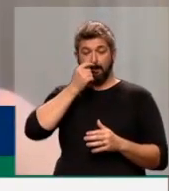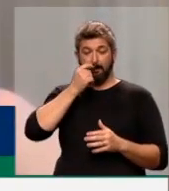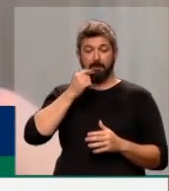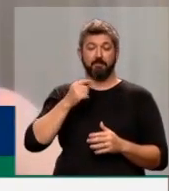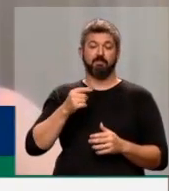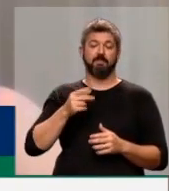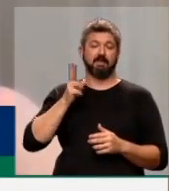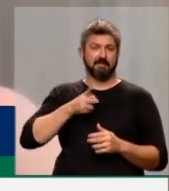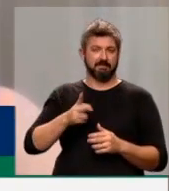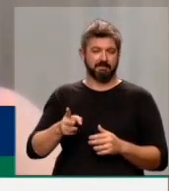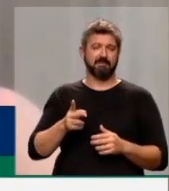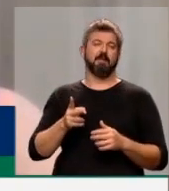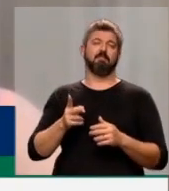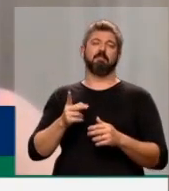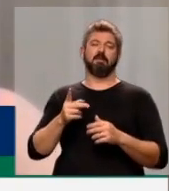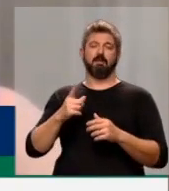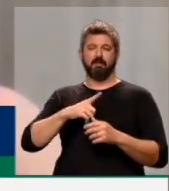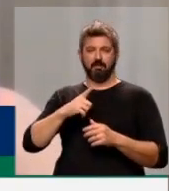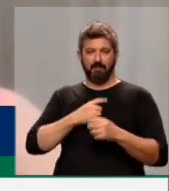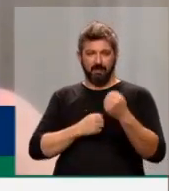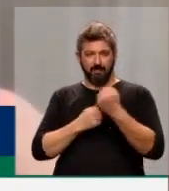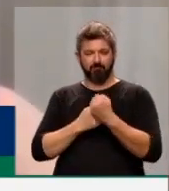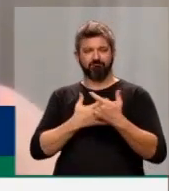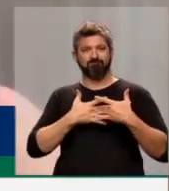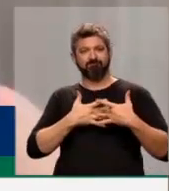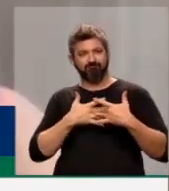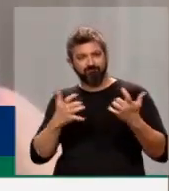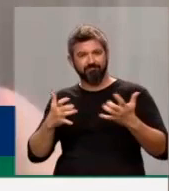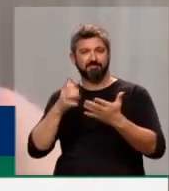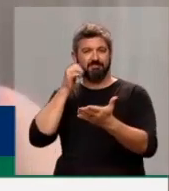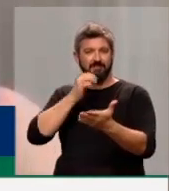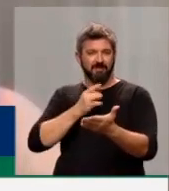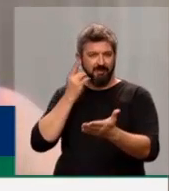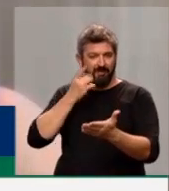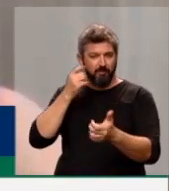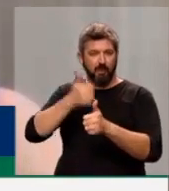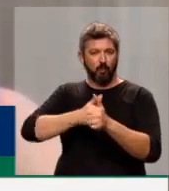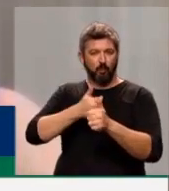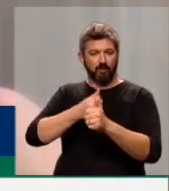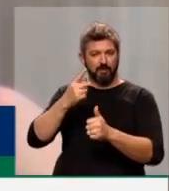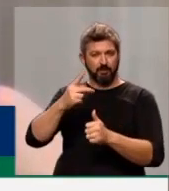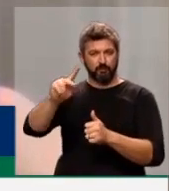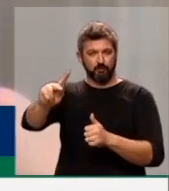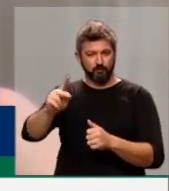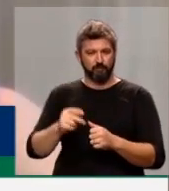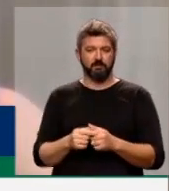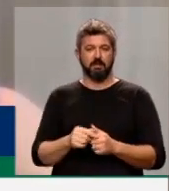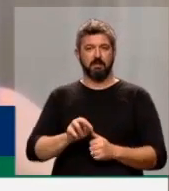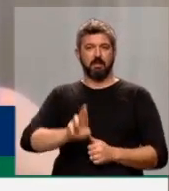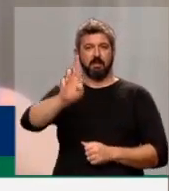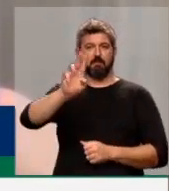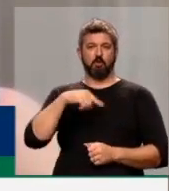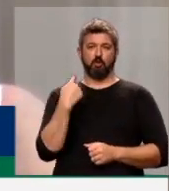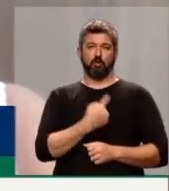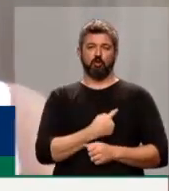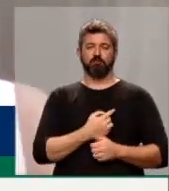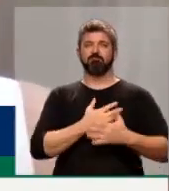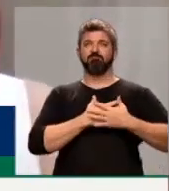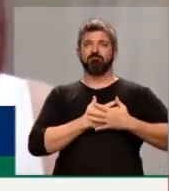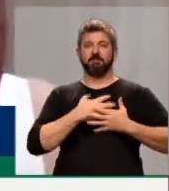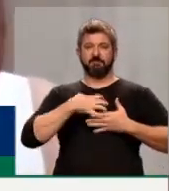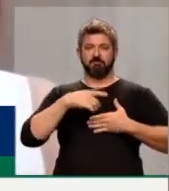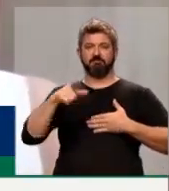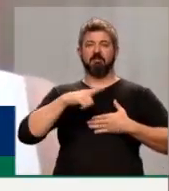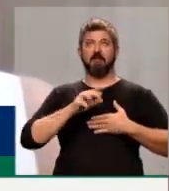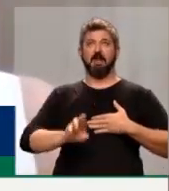com a sua disposição e com a sua luta nos representando. Nos sentimos